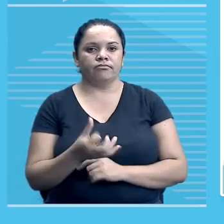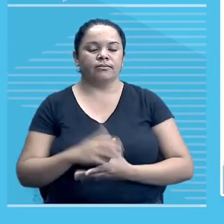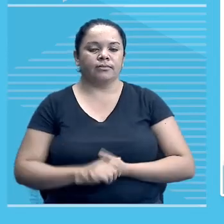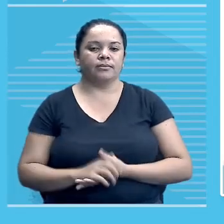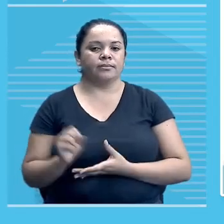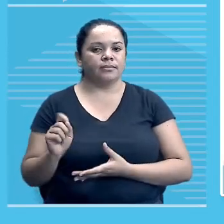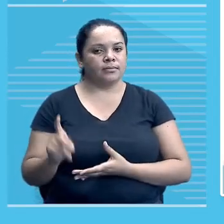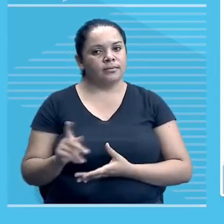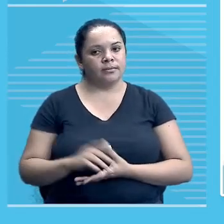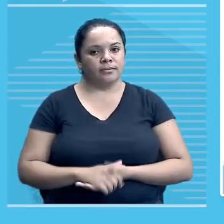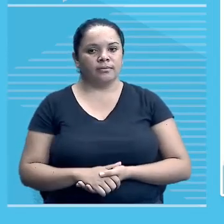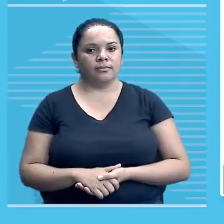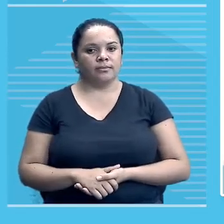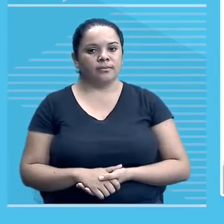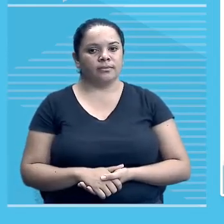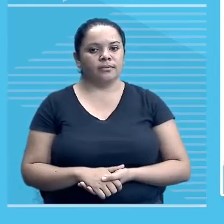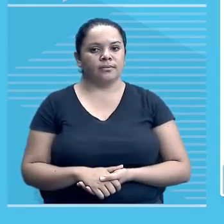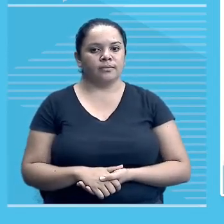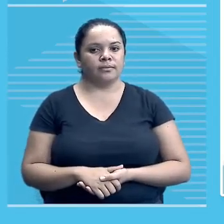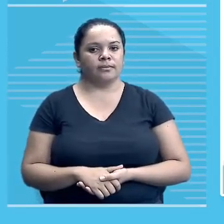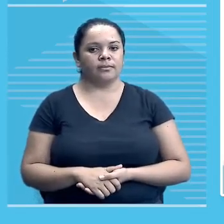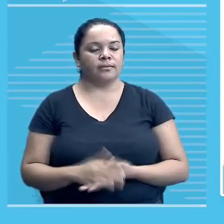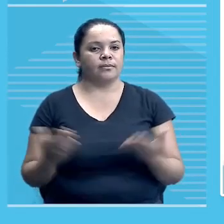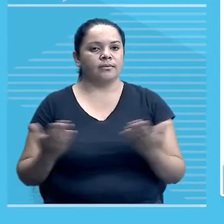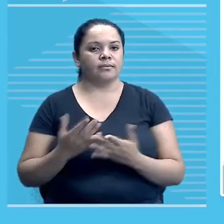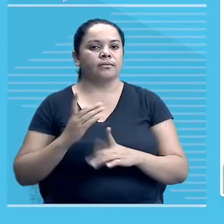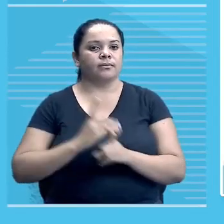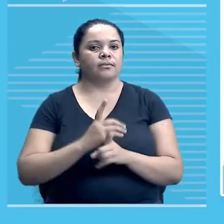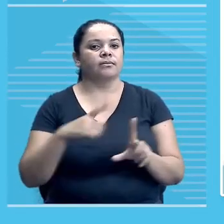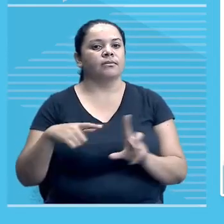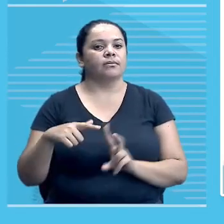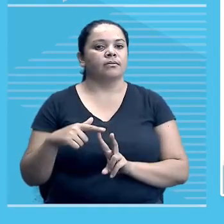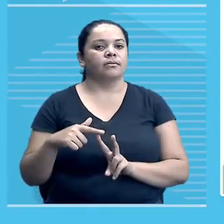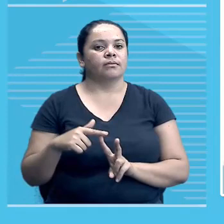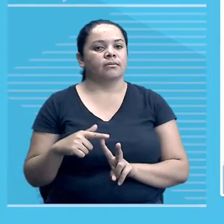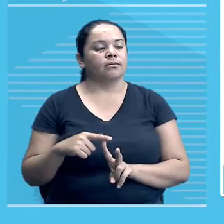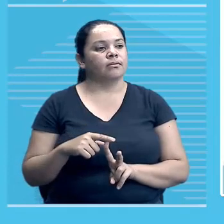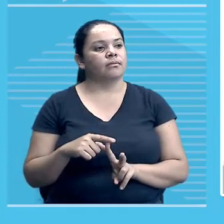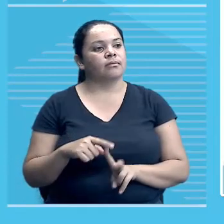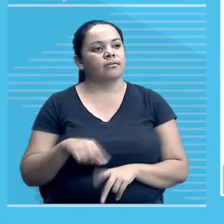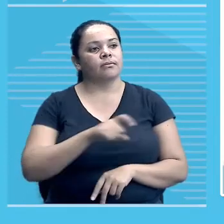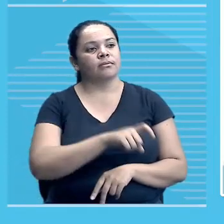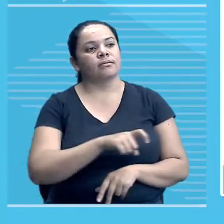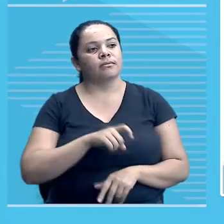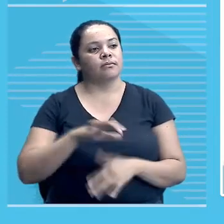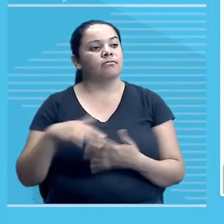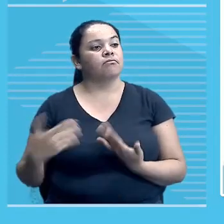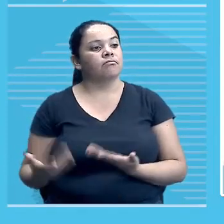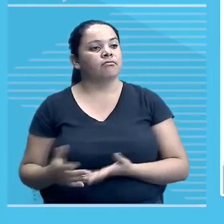Beleza? Bora agora para encontrar as raízes. Quem vai ser o x?